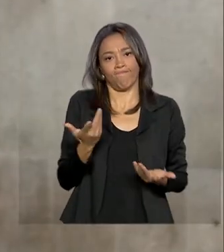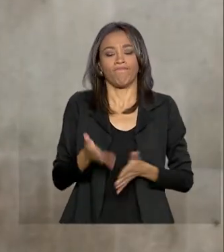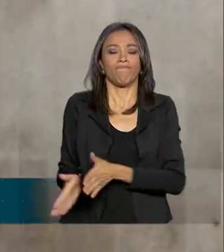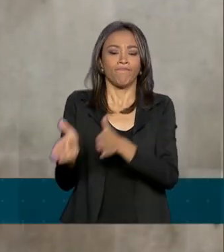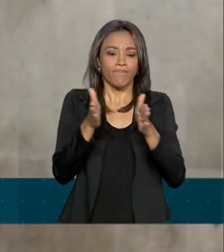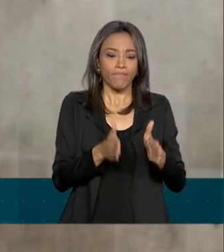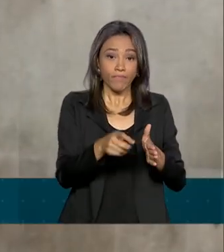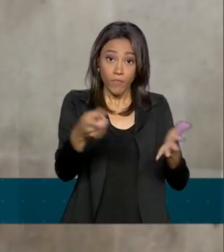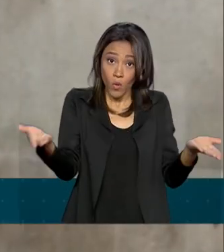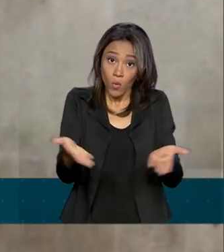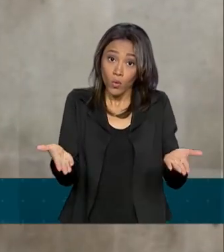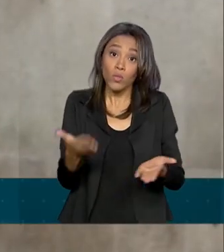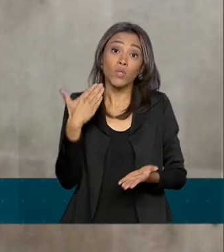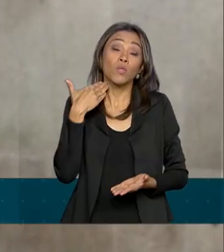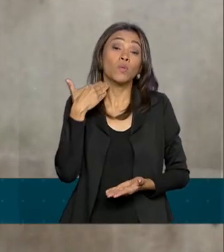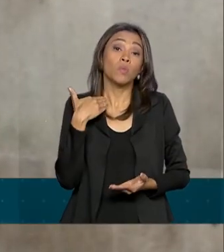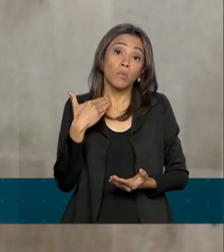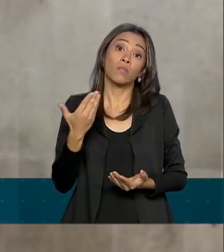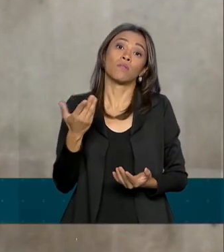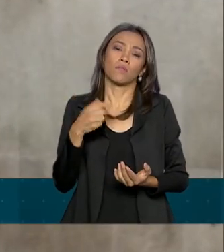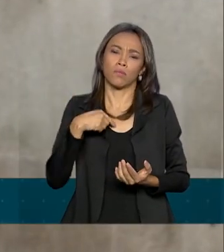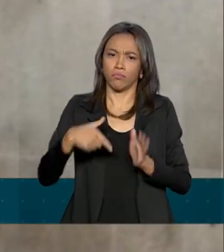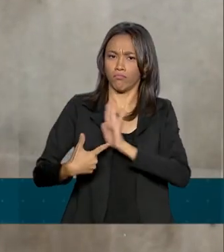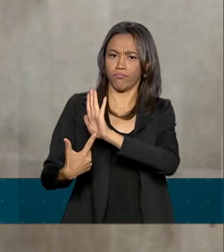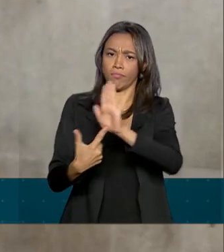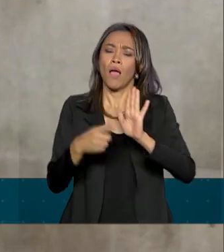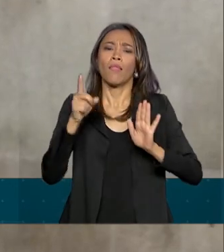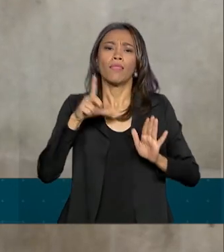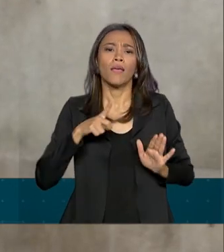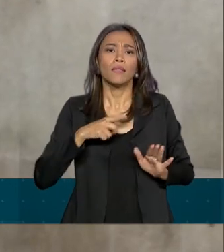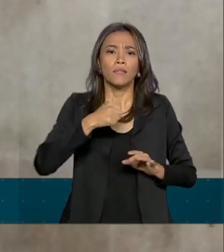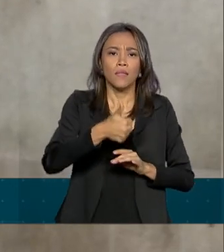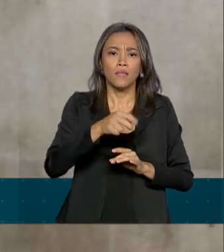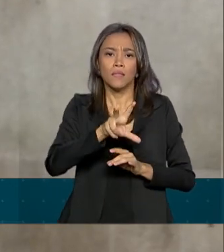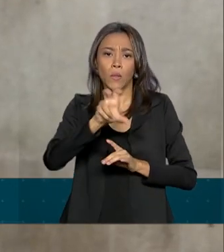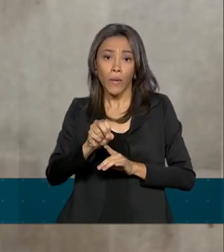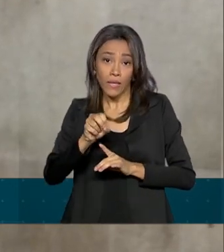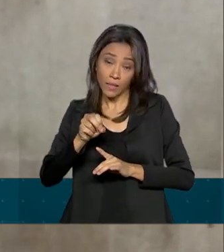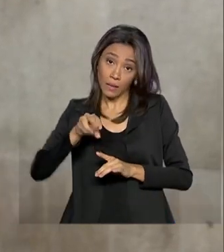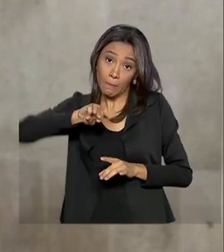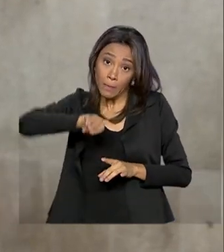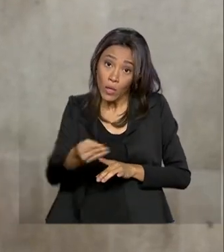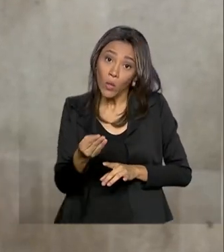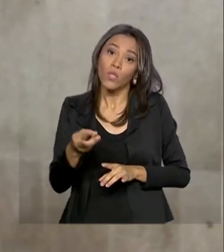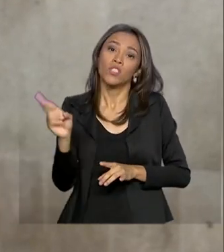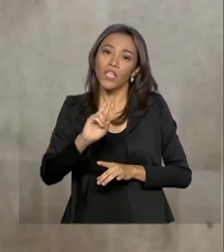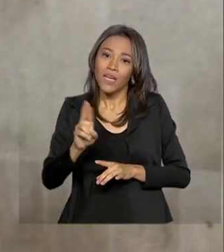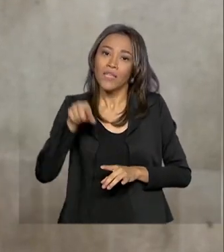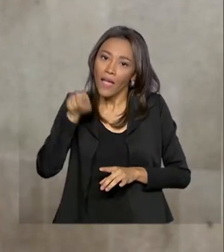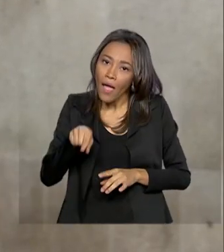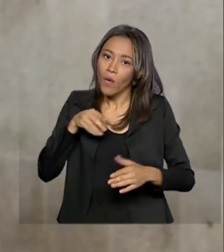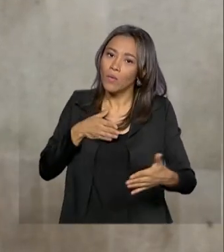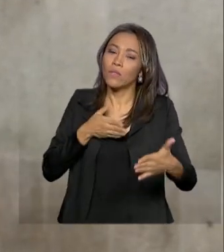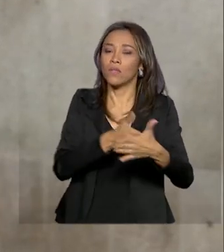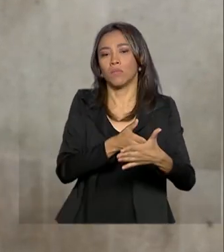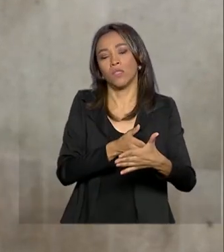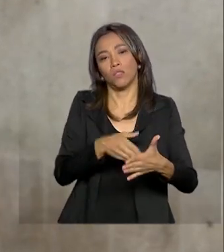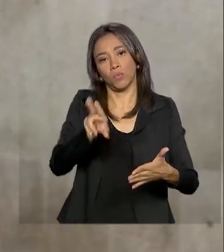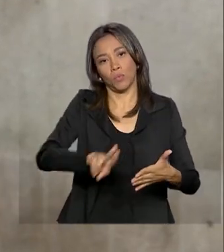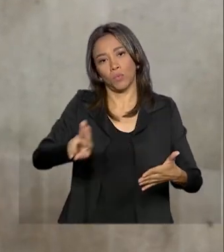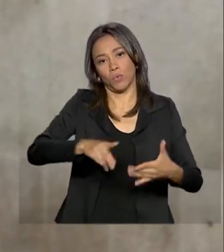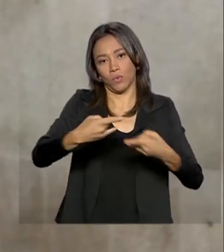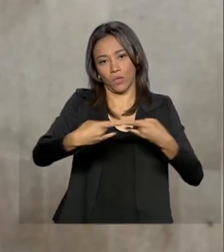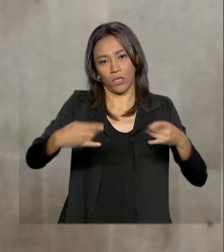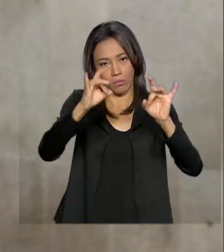os bancos disponibilizam cerca de 350 bilhões de reais para seus clientes como limite de cheque especial.